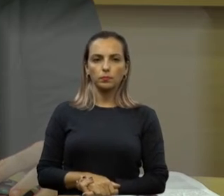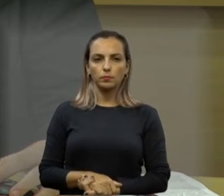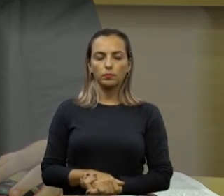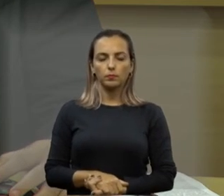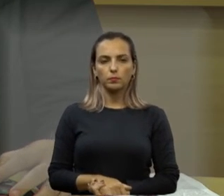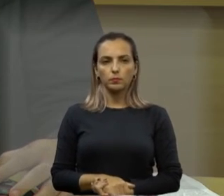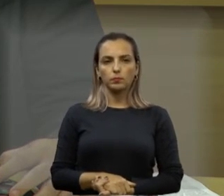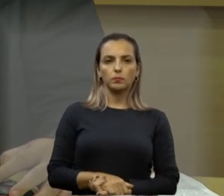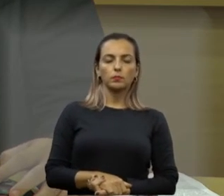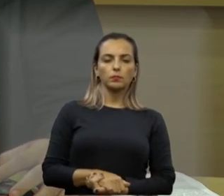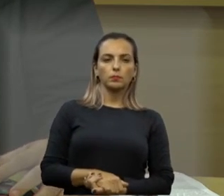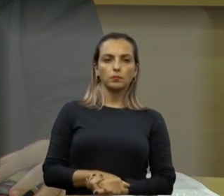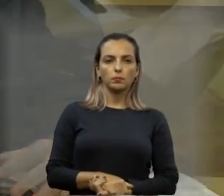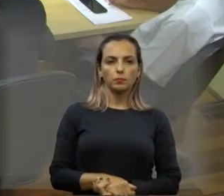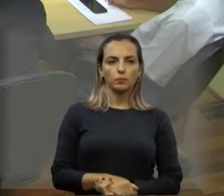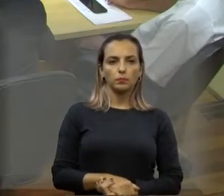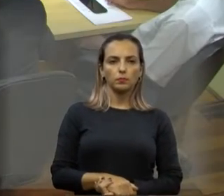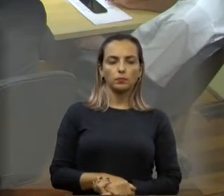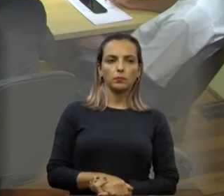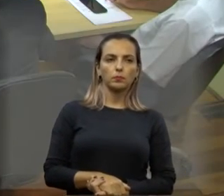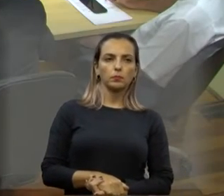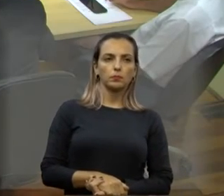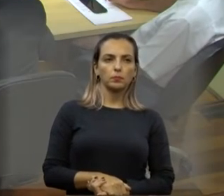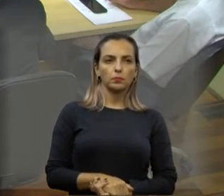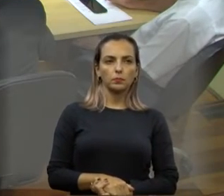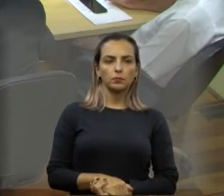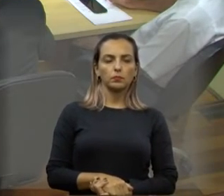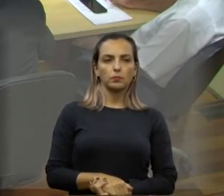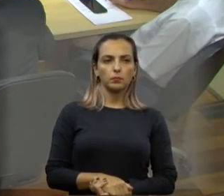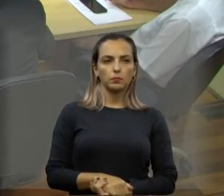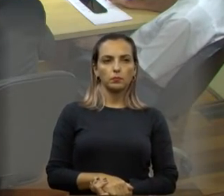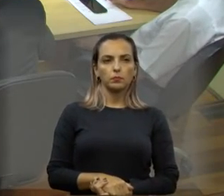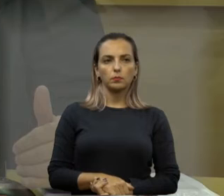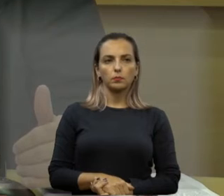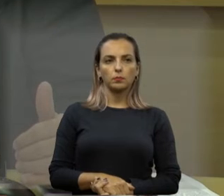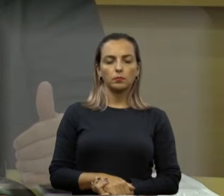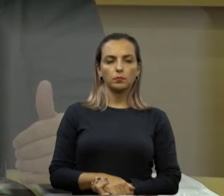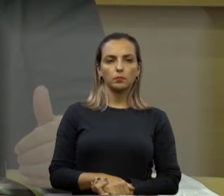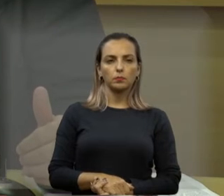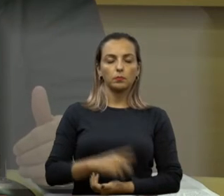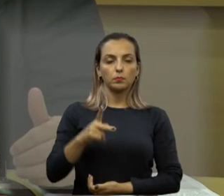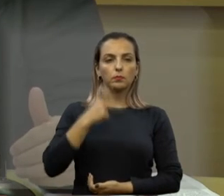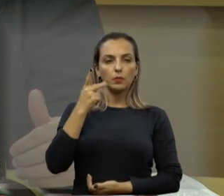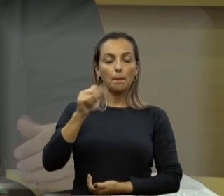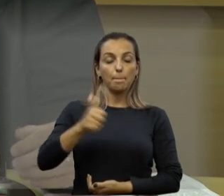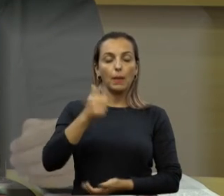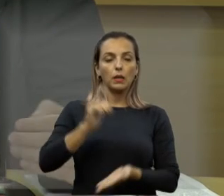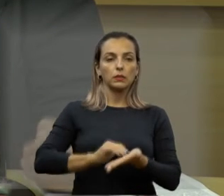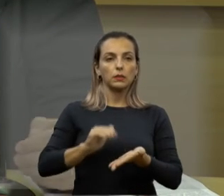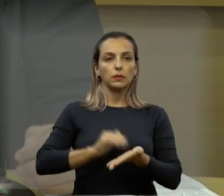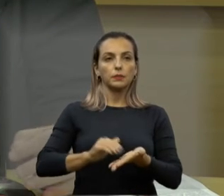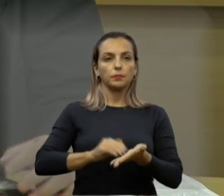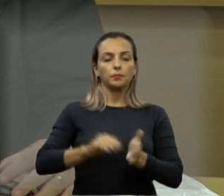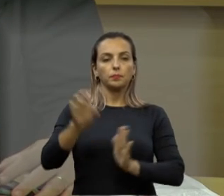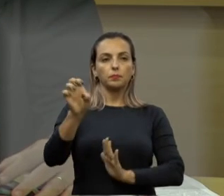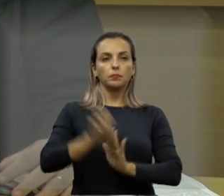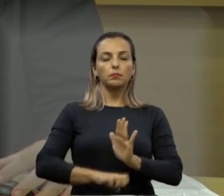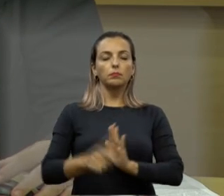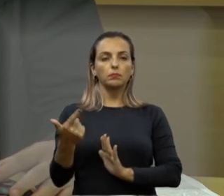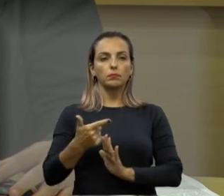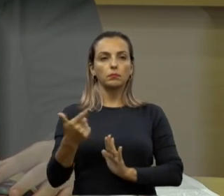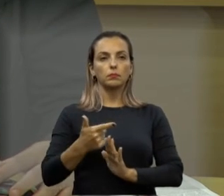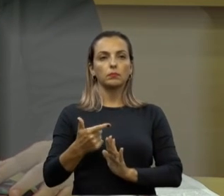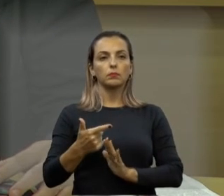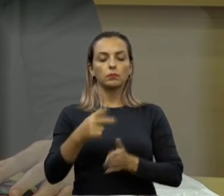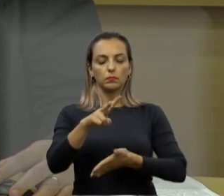e o vereador o vereador 1º secretário Rafael já fazer leitura